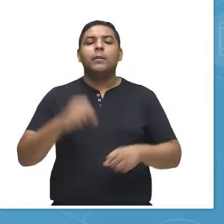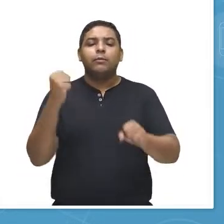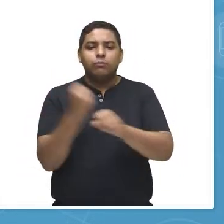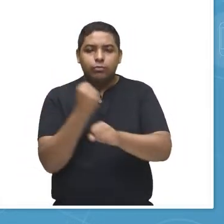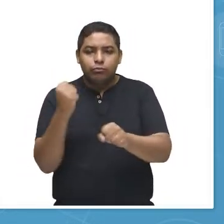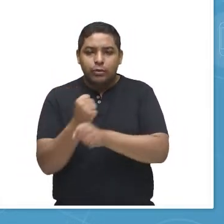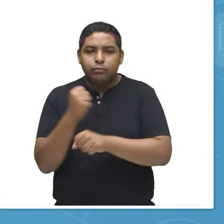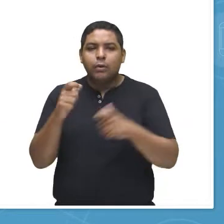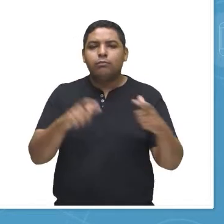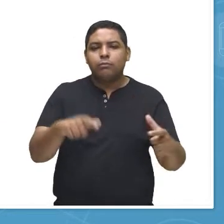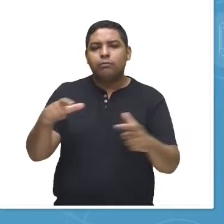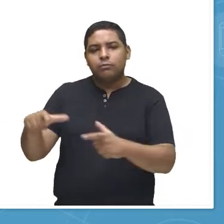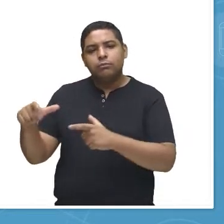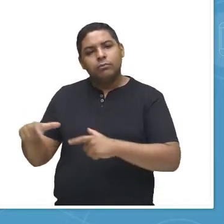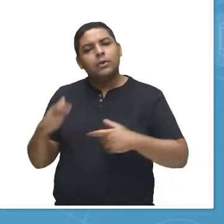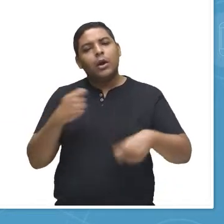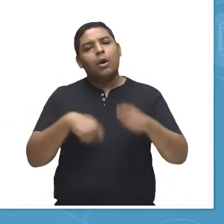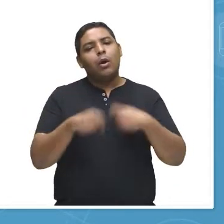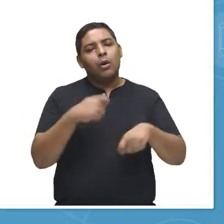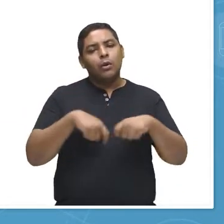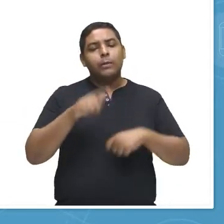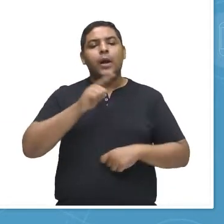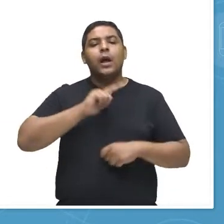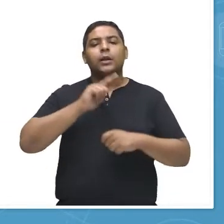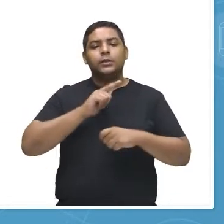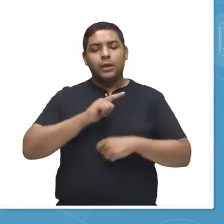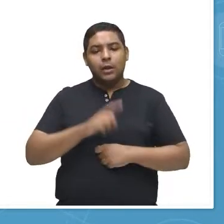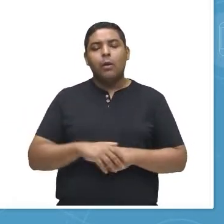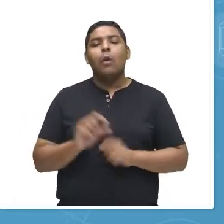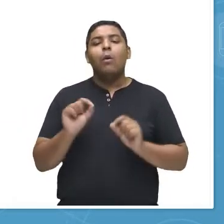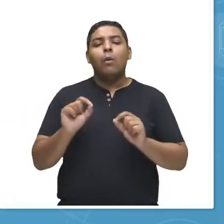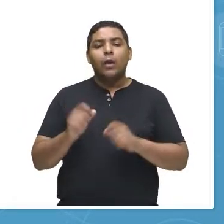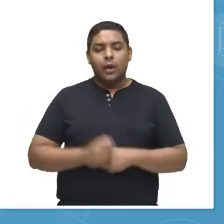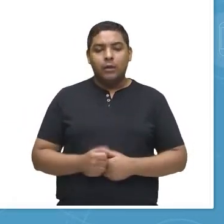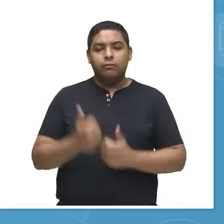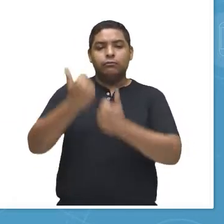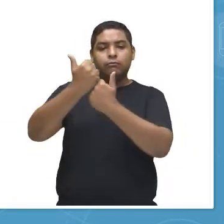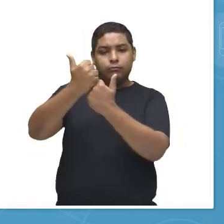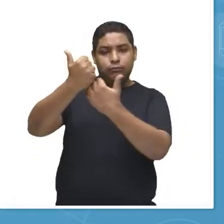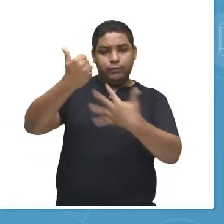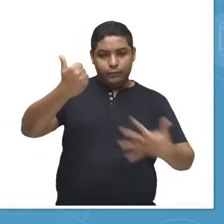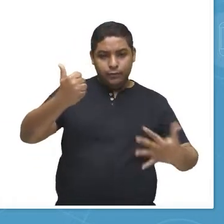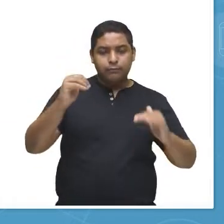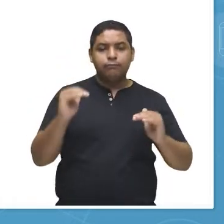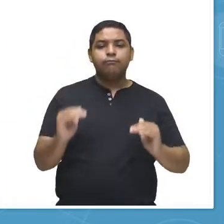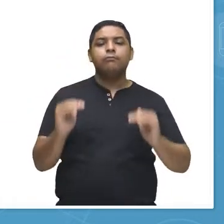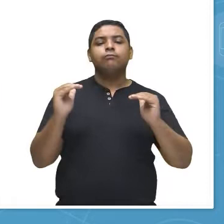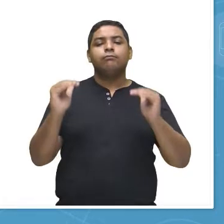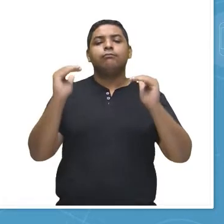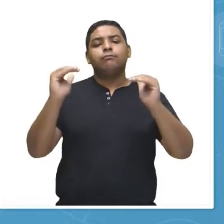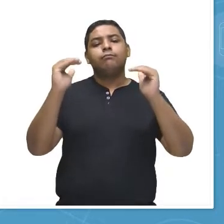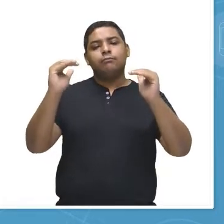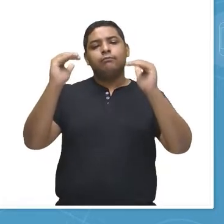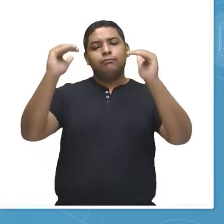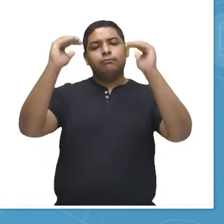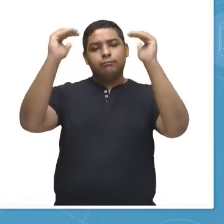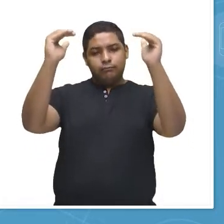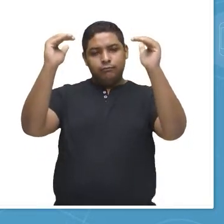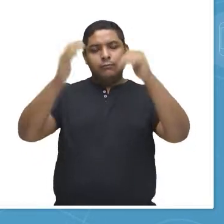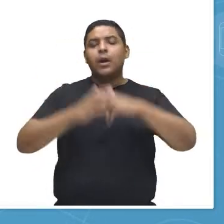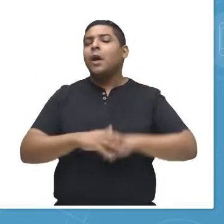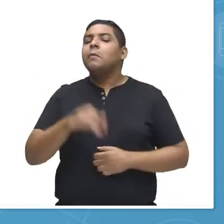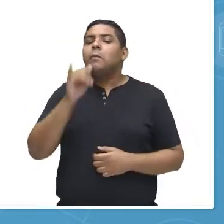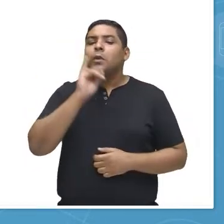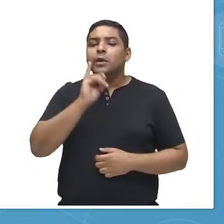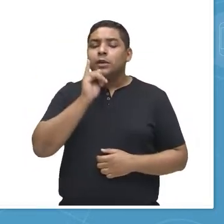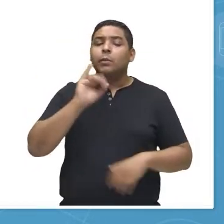urbana constitui-se de uma espécie de hierarquia, tá? Então, na qual uma cidade é mais ou menos